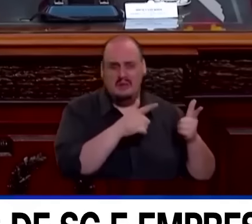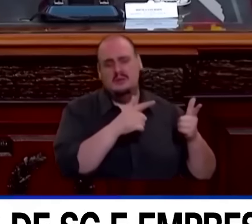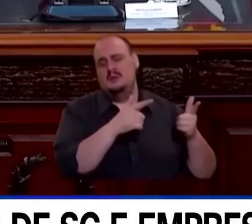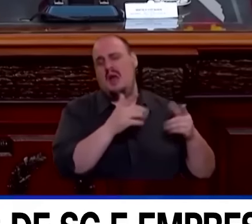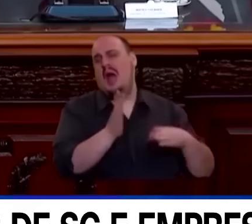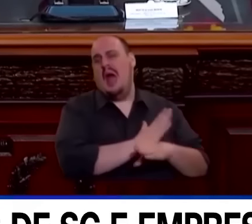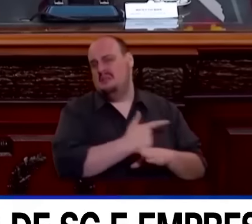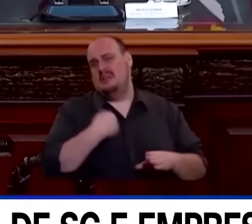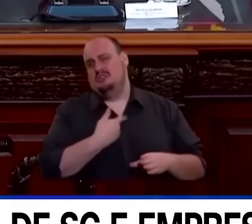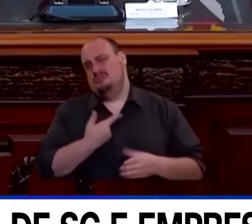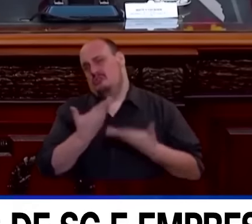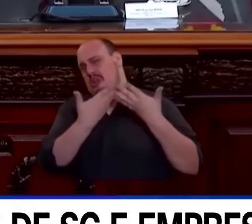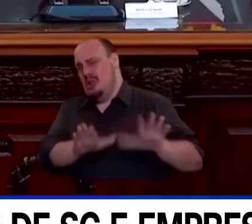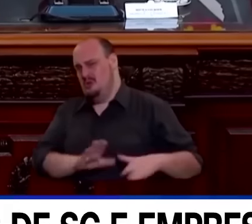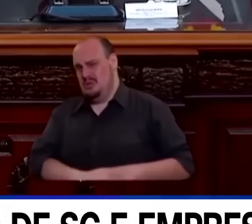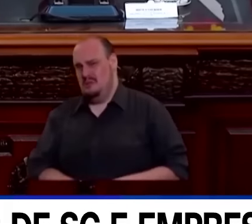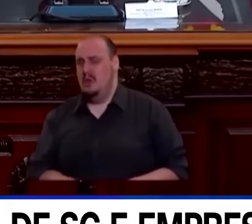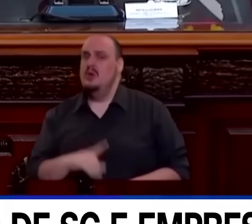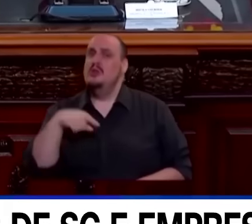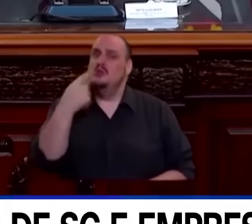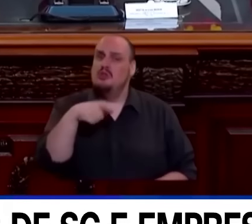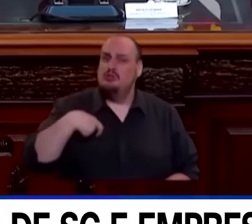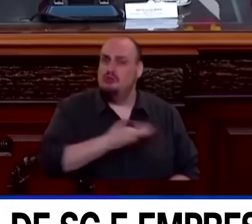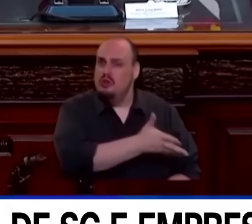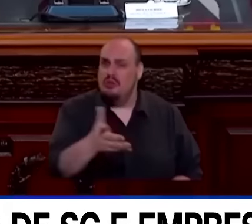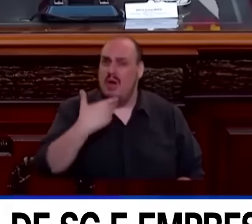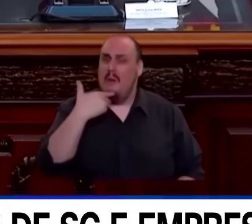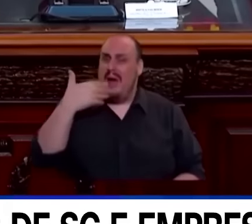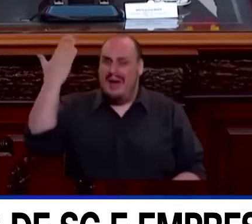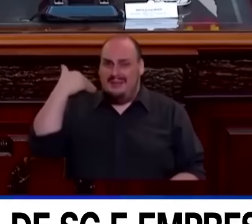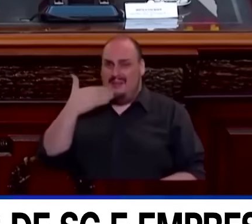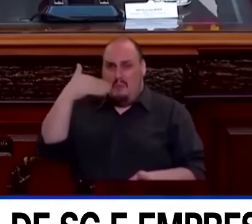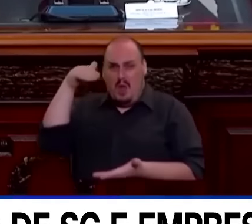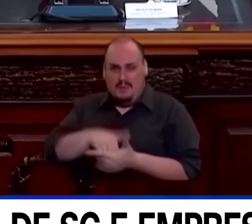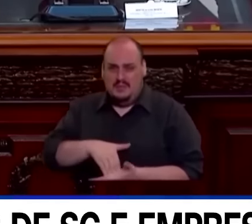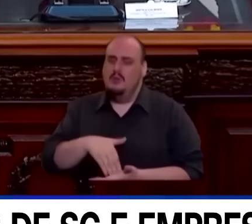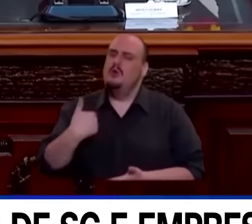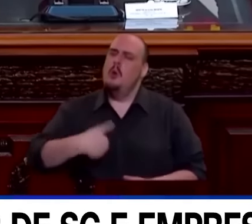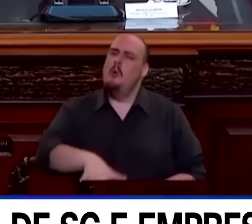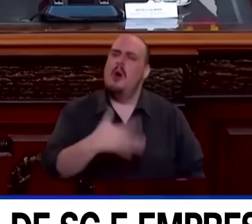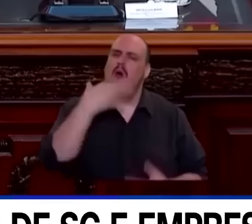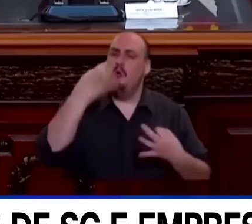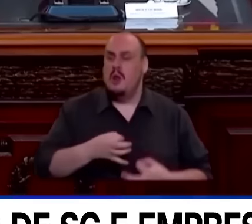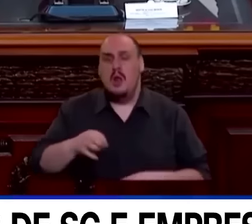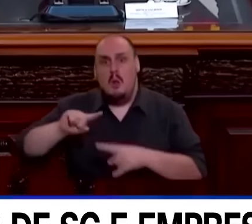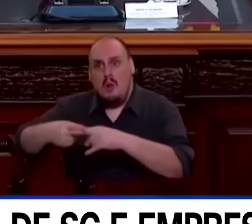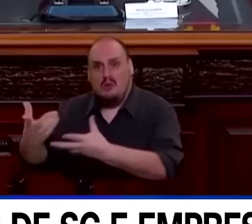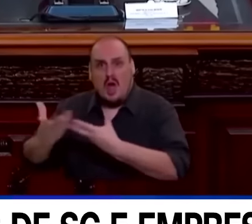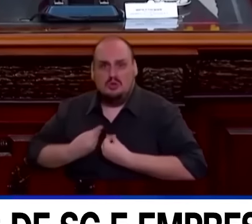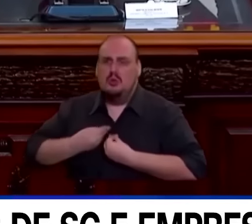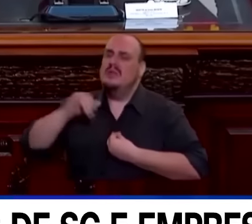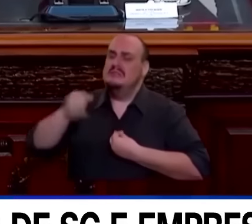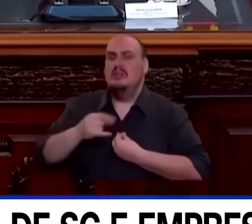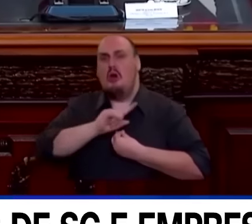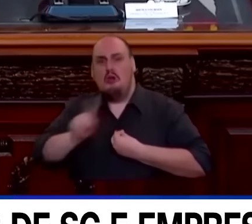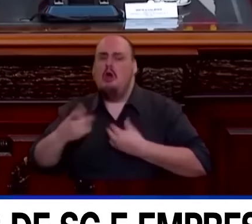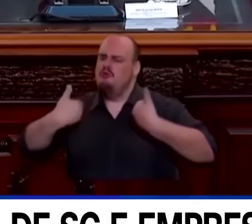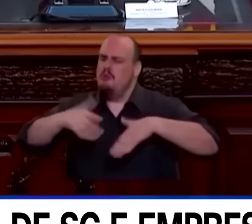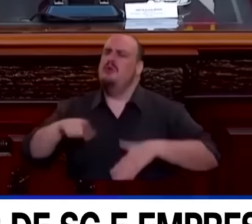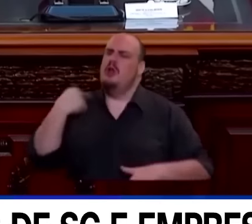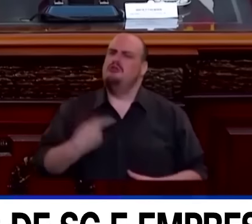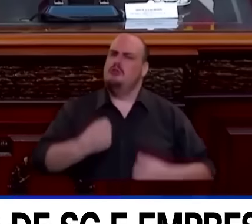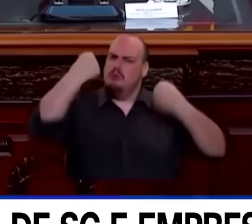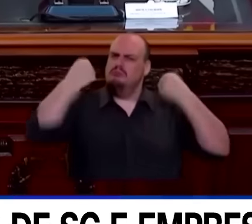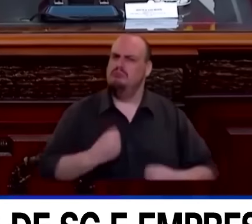Na manhã de domingo, Milei se reúne com empresários da Federação da Indústria do Estado de Santa Catarina. Também